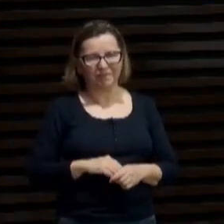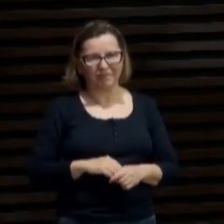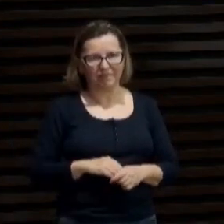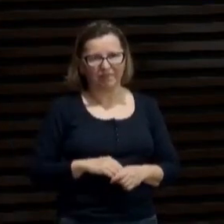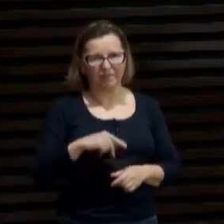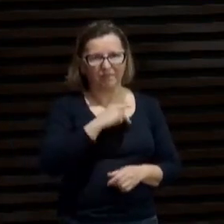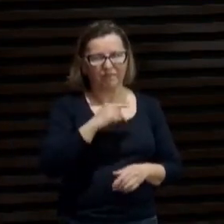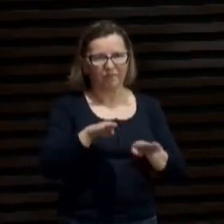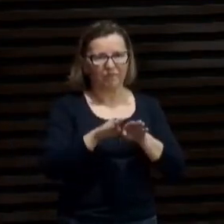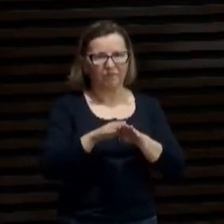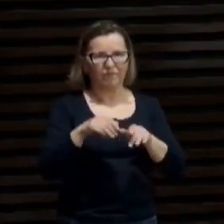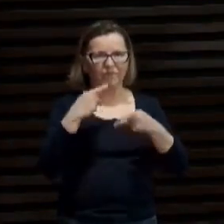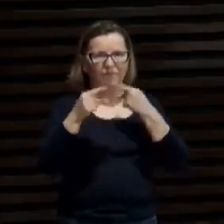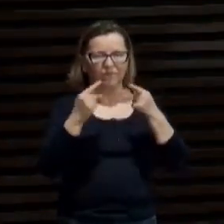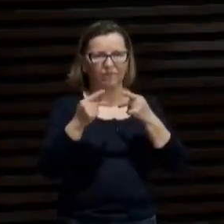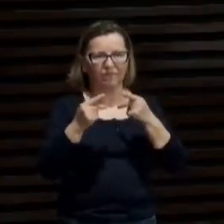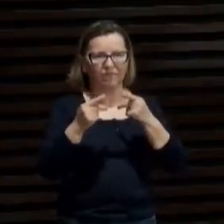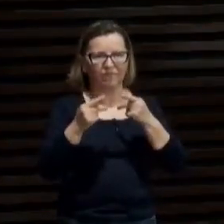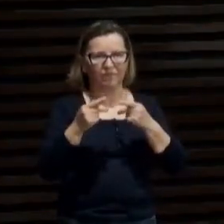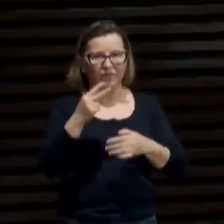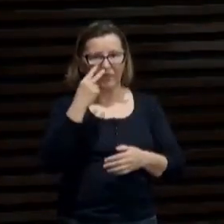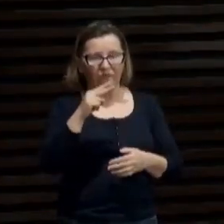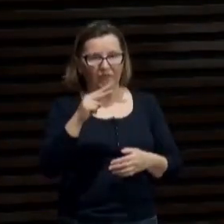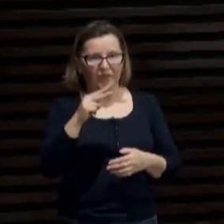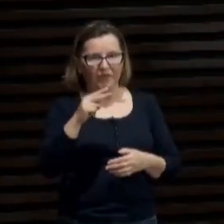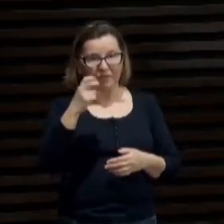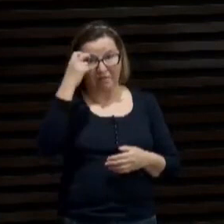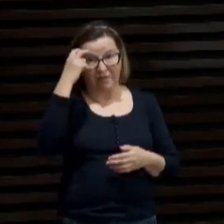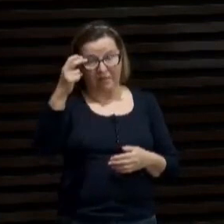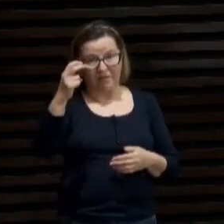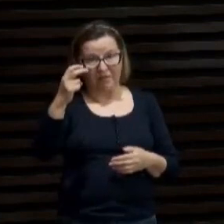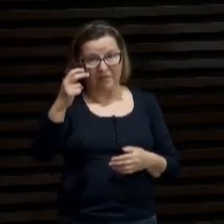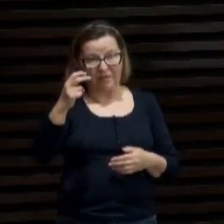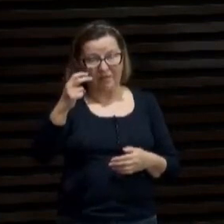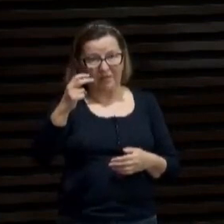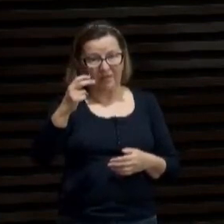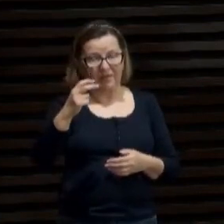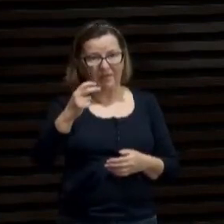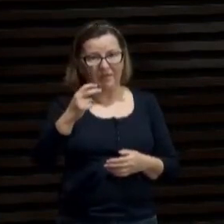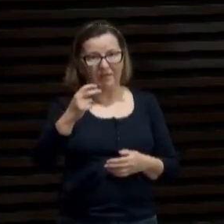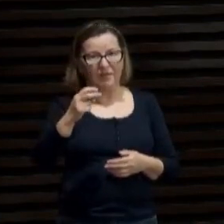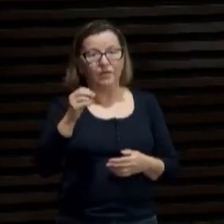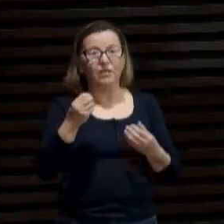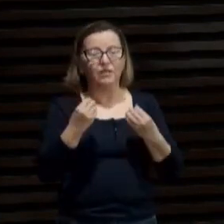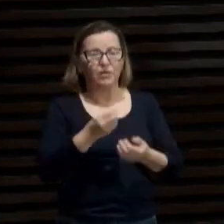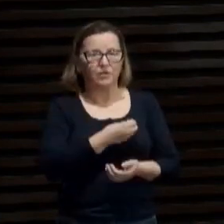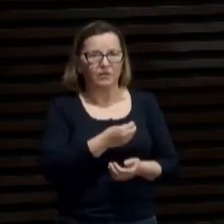Paulo também diz assim: vede prudentemente como andais, não como nécios, não como